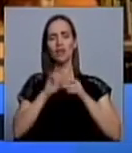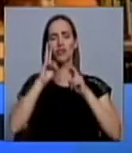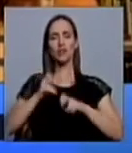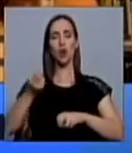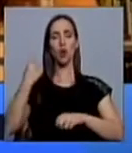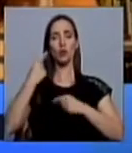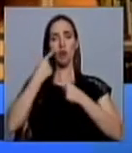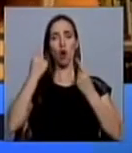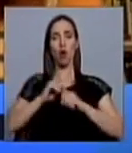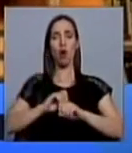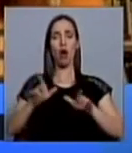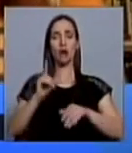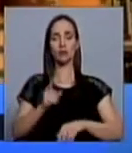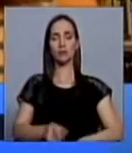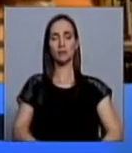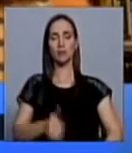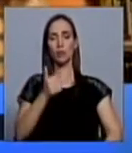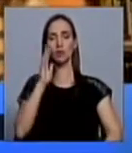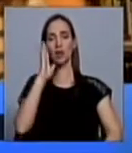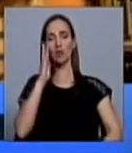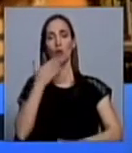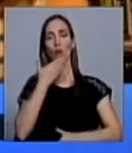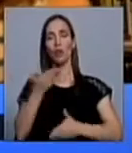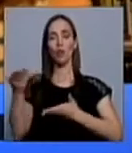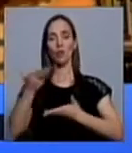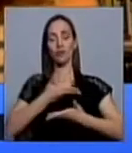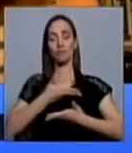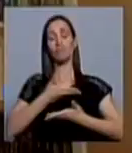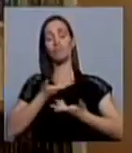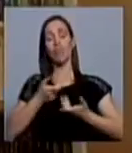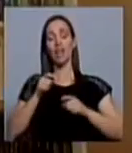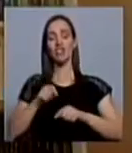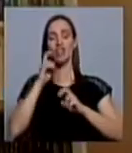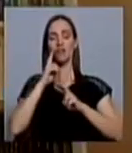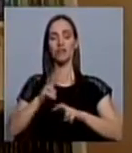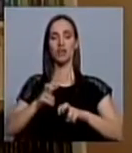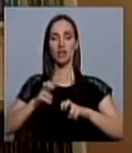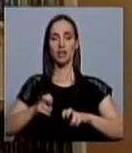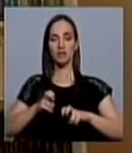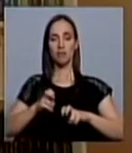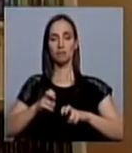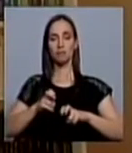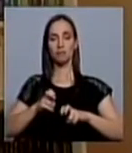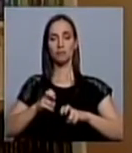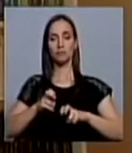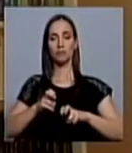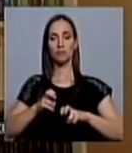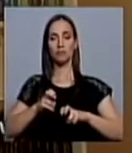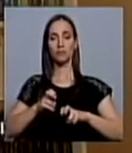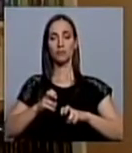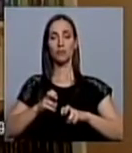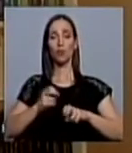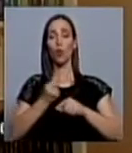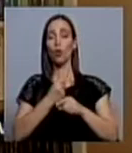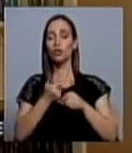conhecer. Boa tarde, obrigada pelo convite. Bom, esta é uma investigação que, no fundo, junta todos os